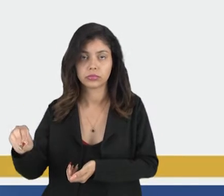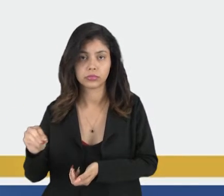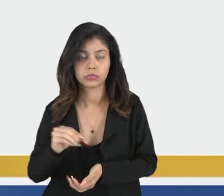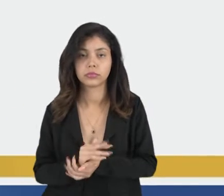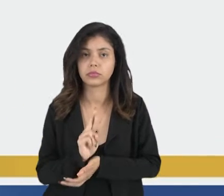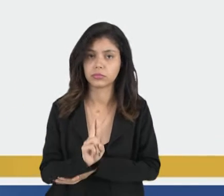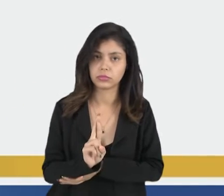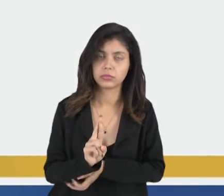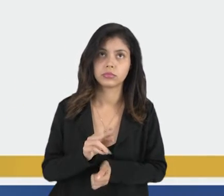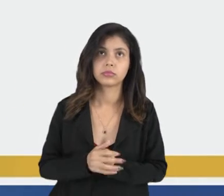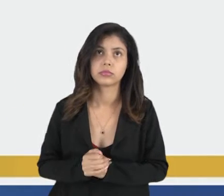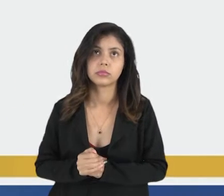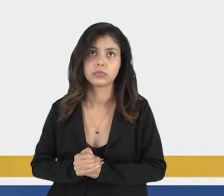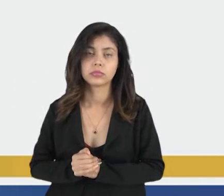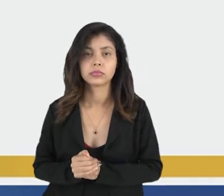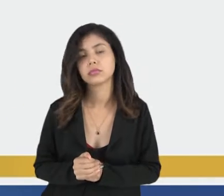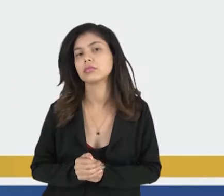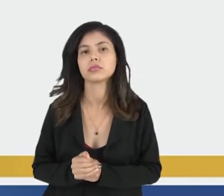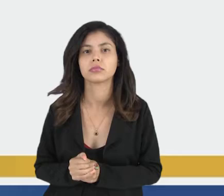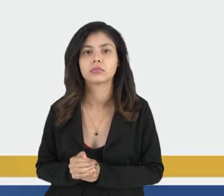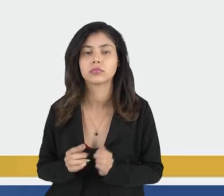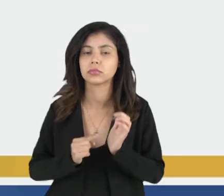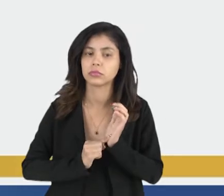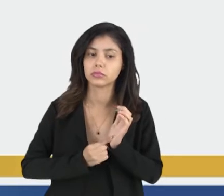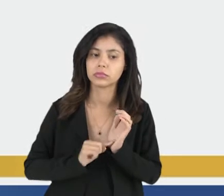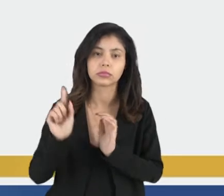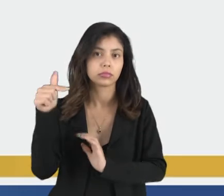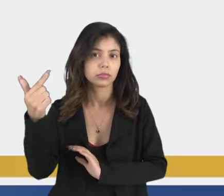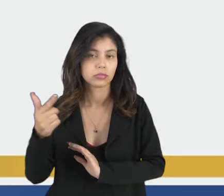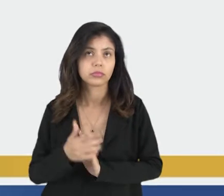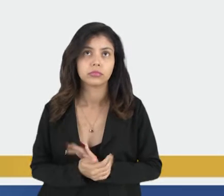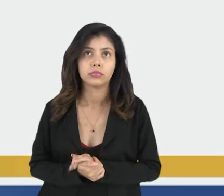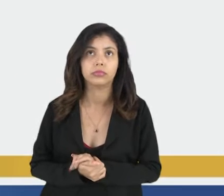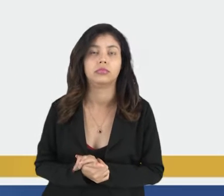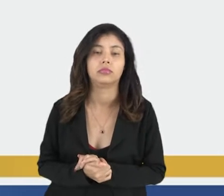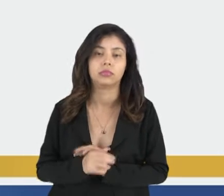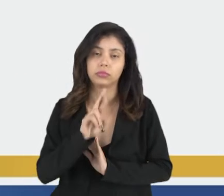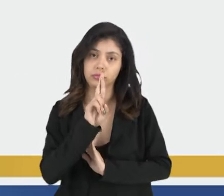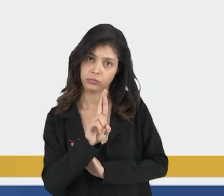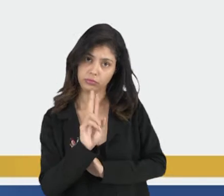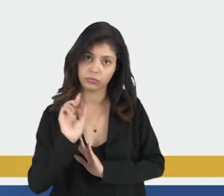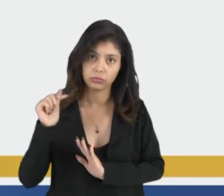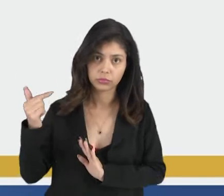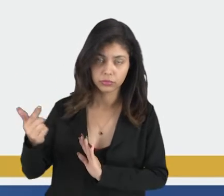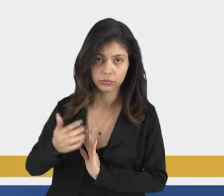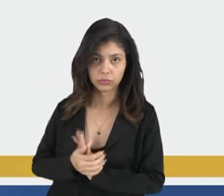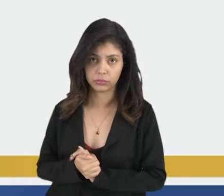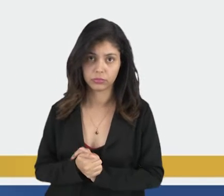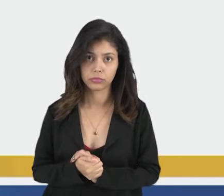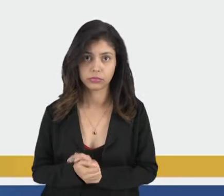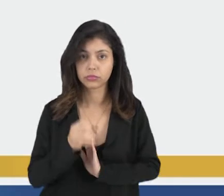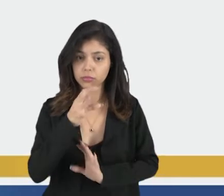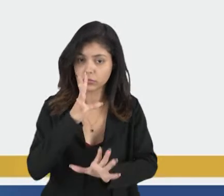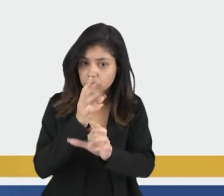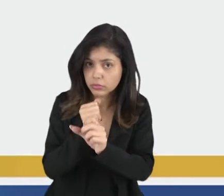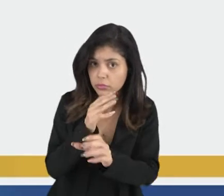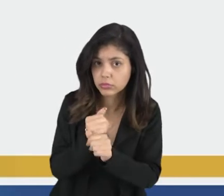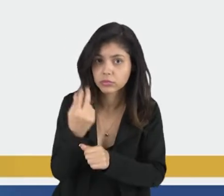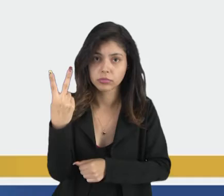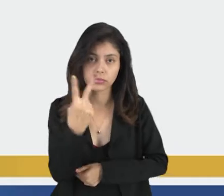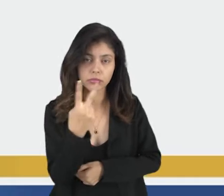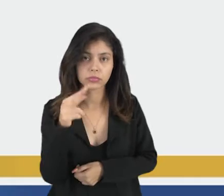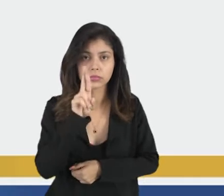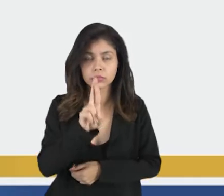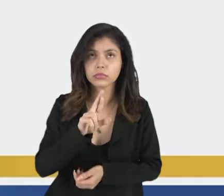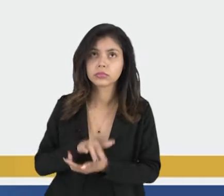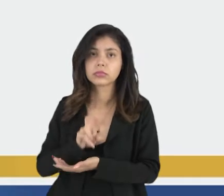que é a parte da reta, do ponto ao outro é o outro R. Então, se somarmos os dois R's,